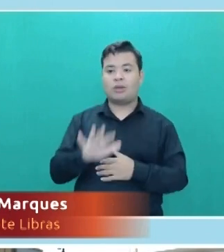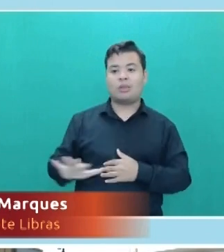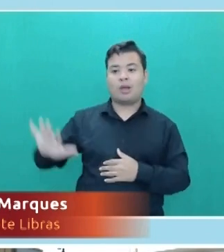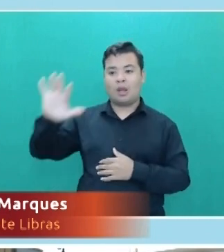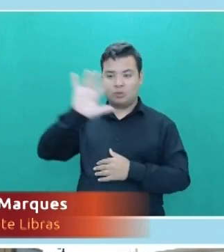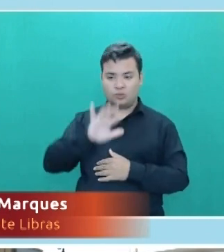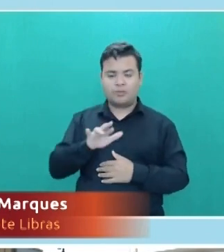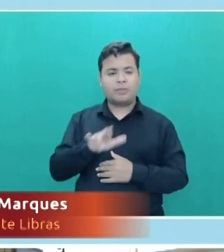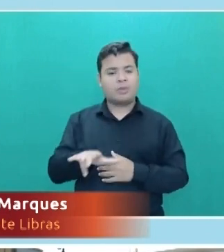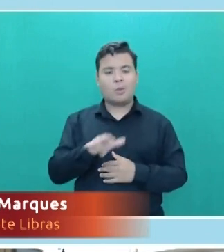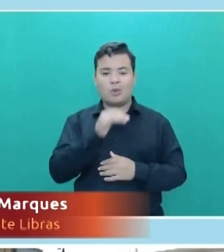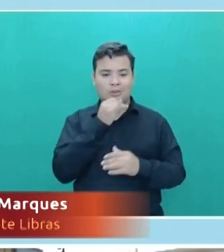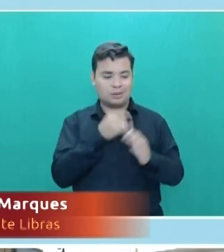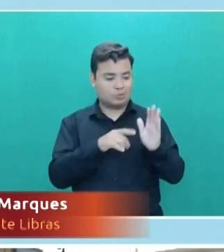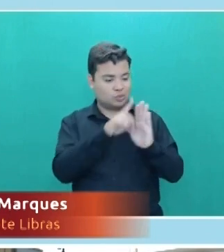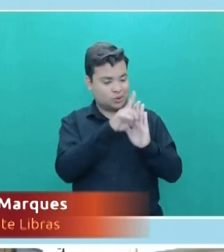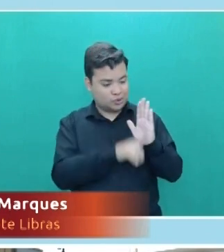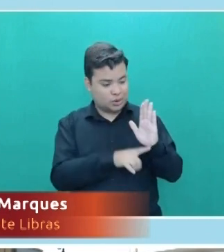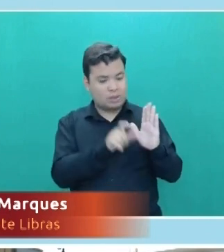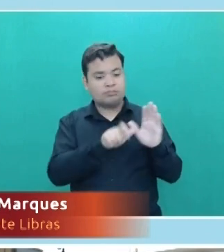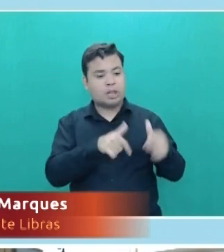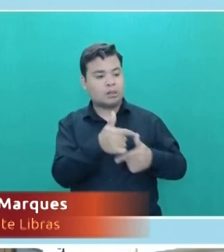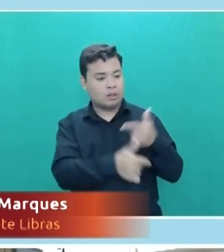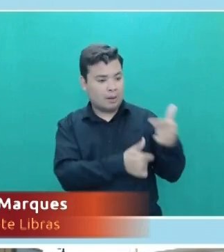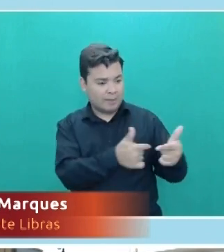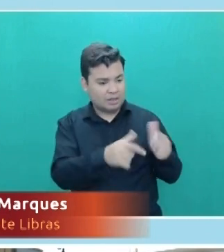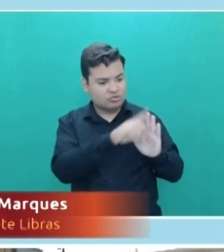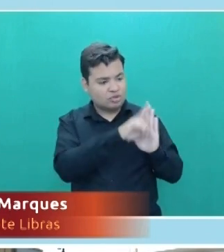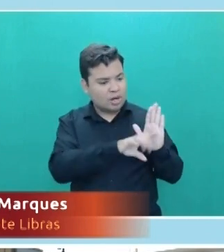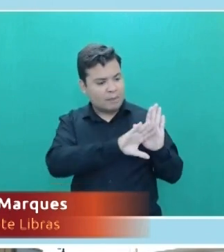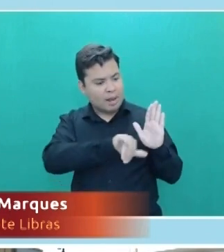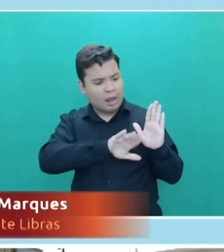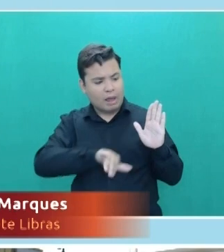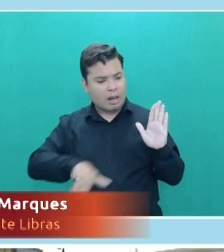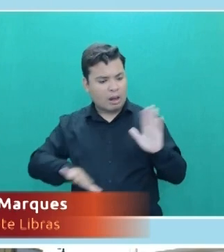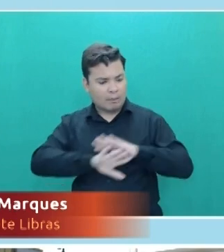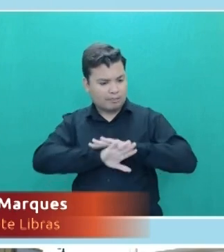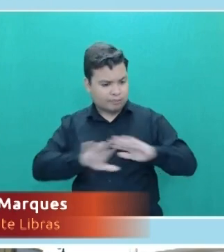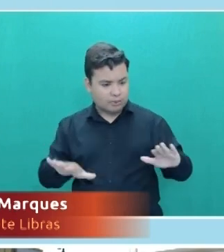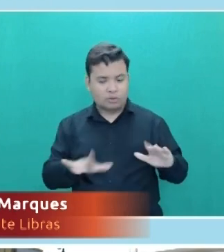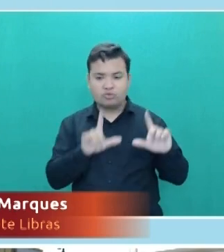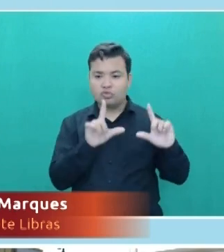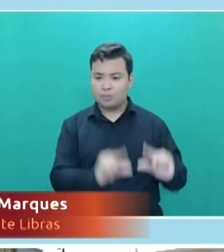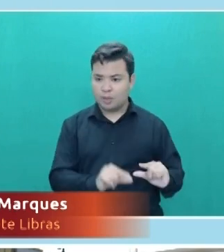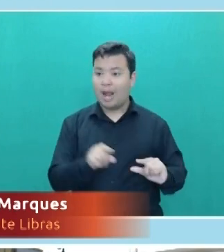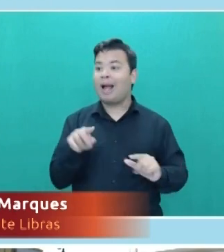da retirada de direitos do trabalhador que se espera desenvolvimento econômico, né?